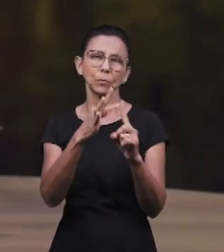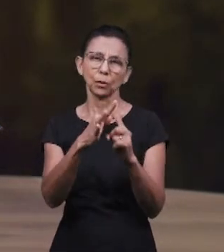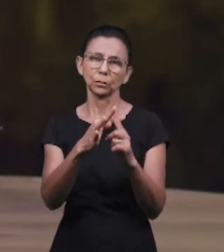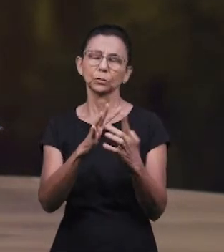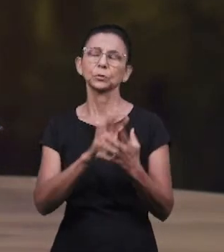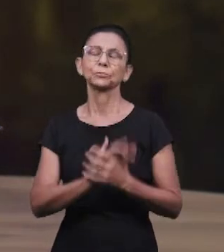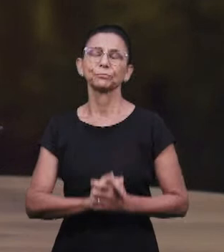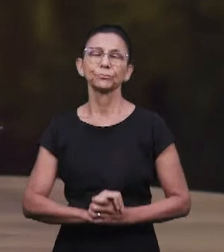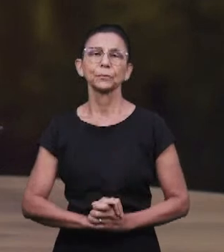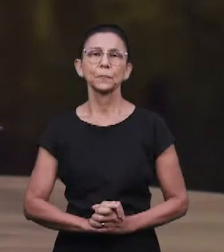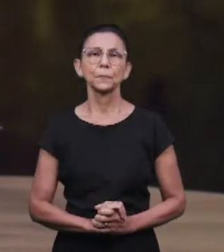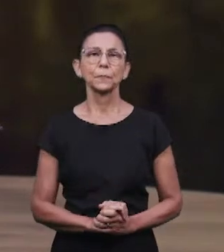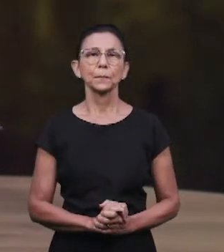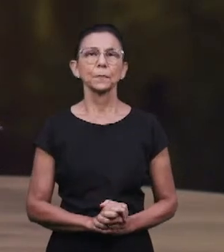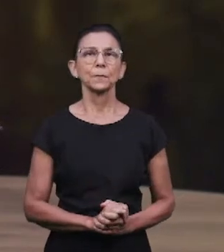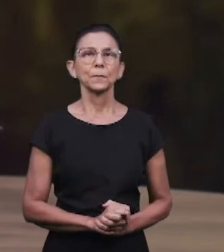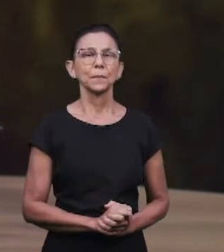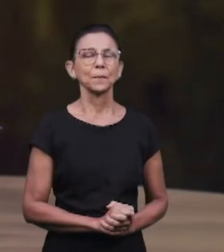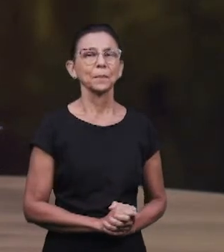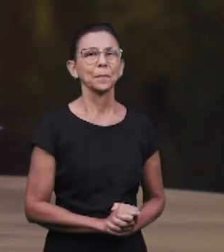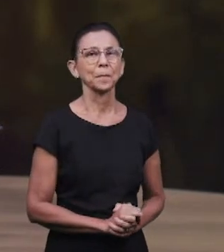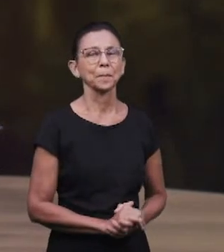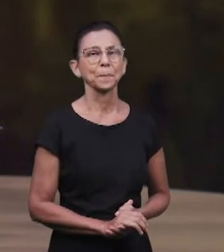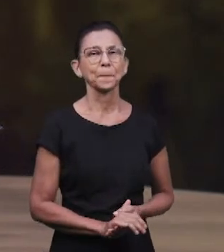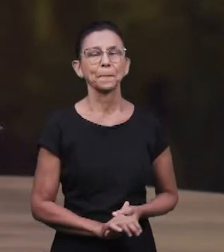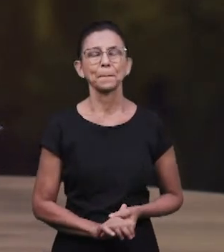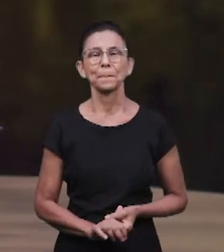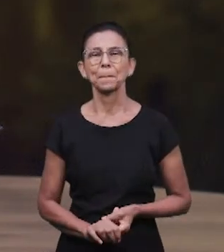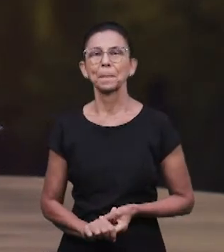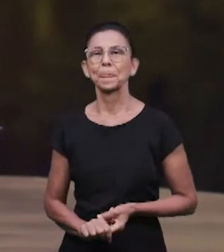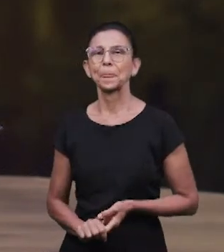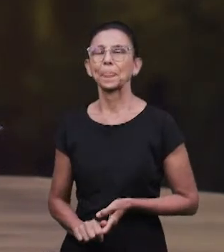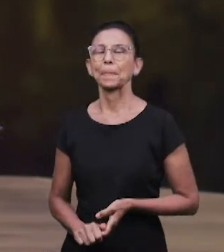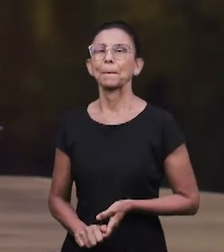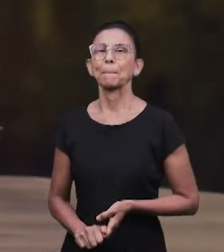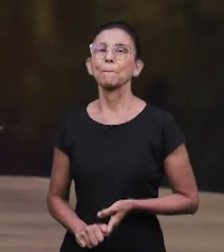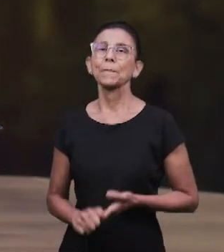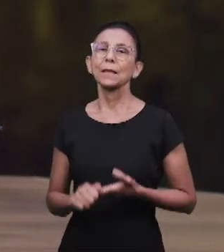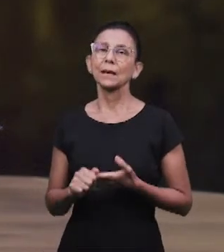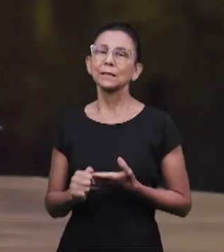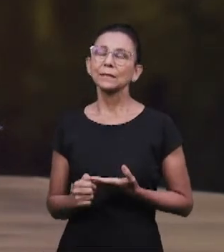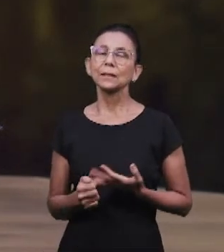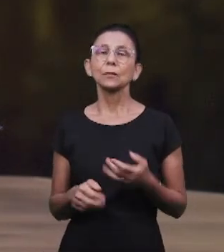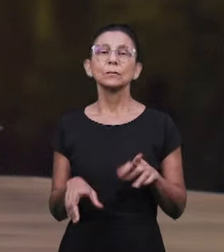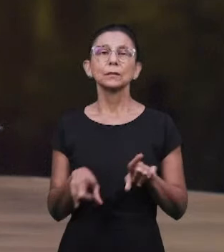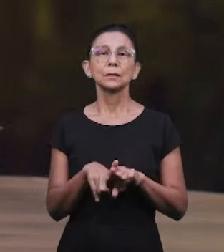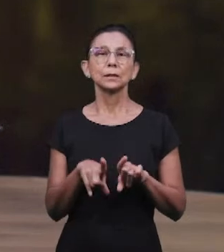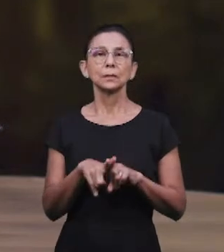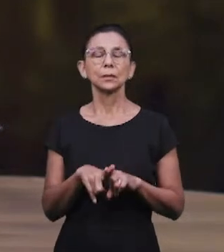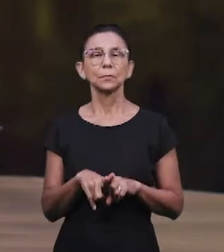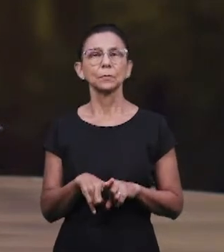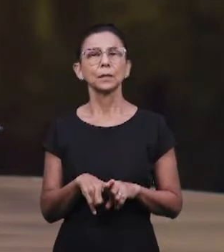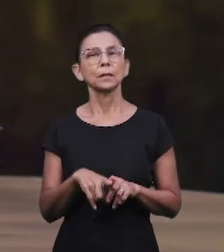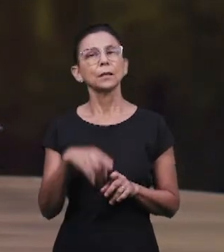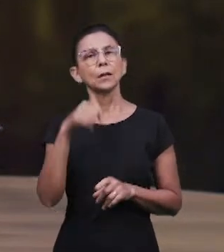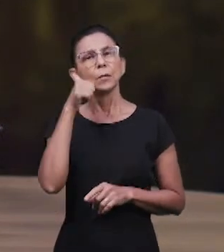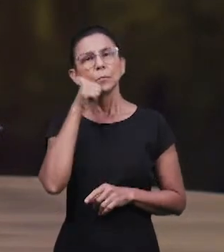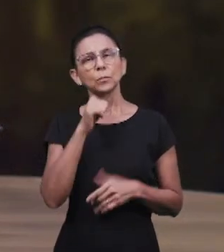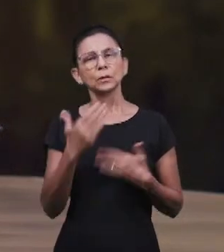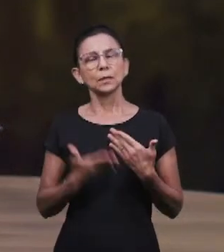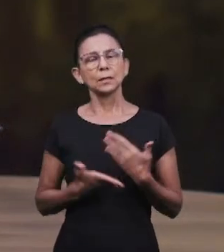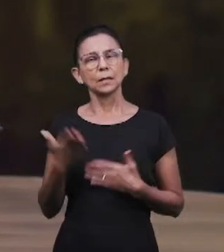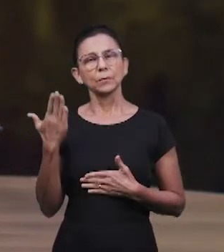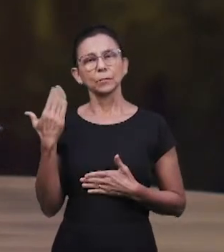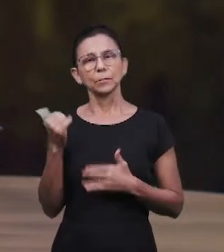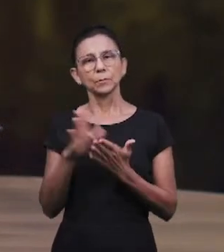Se davam muito bem. Há um número de mães cheias de graça, da graça de Deus, como há também